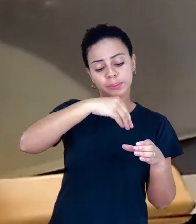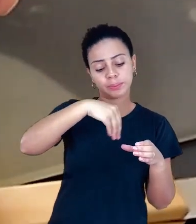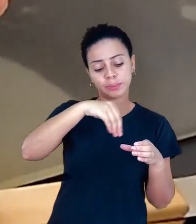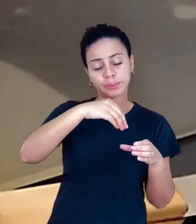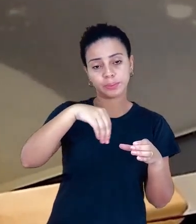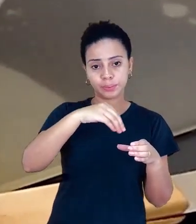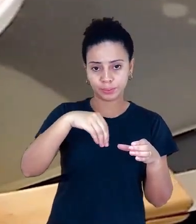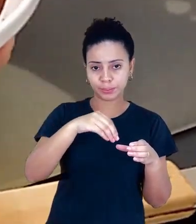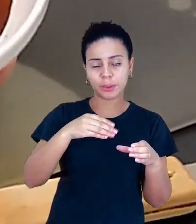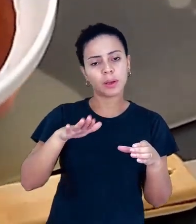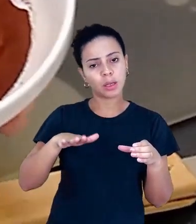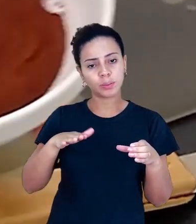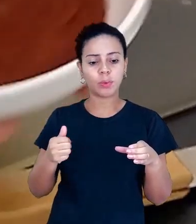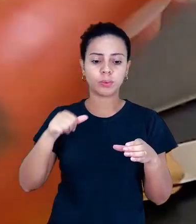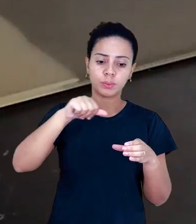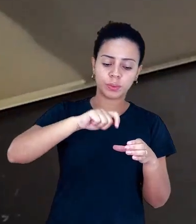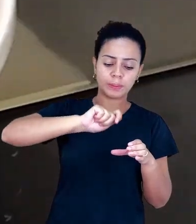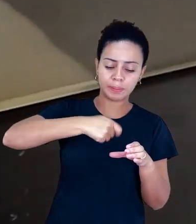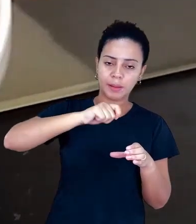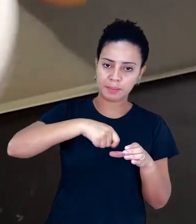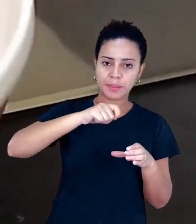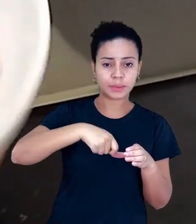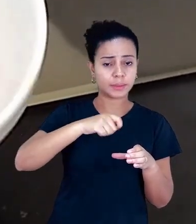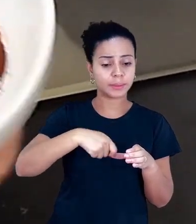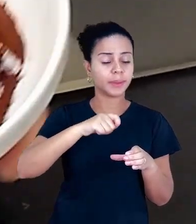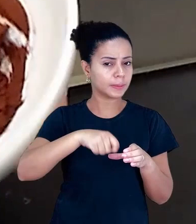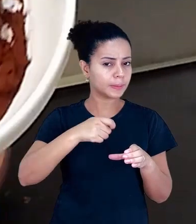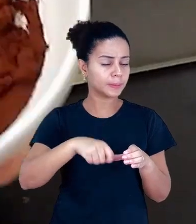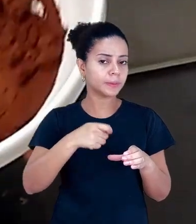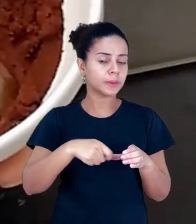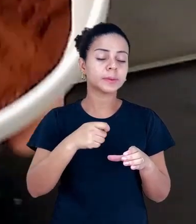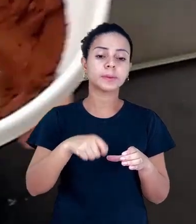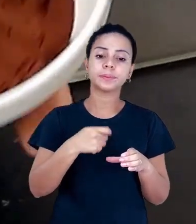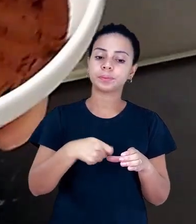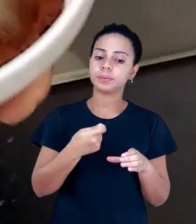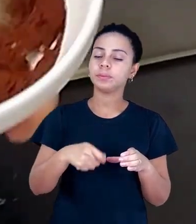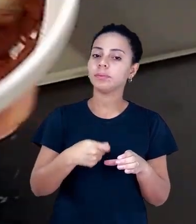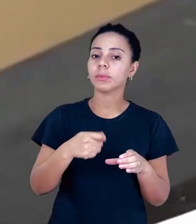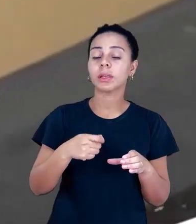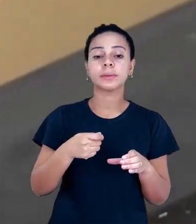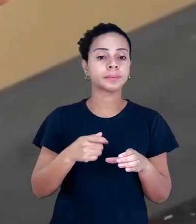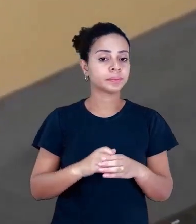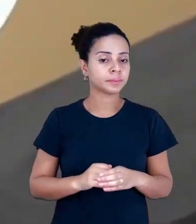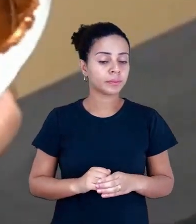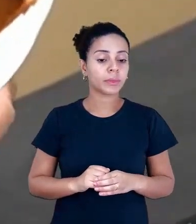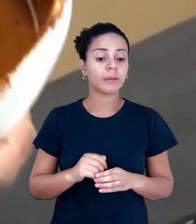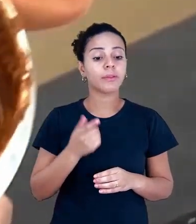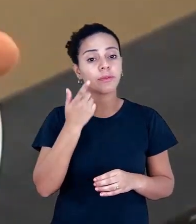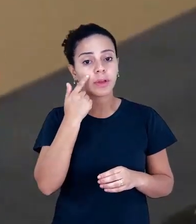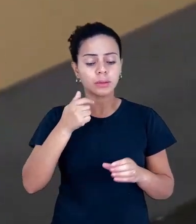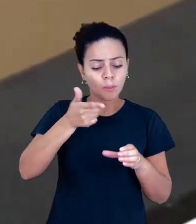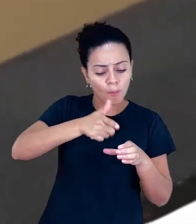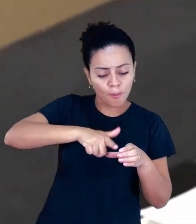adiciona-se água destilada em pequenos incrementos, amassando e revolvendo vigorosa e continuamente, com auxílio da